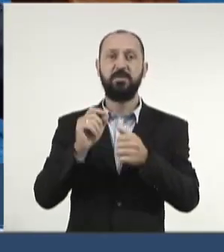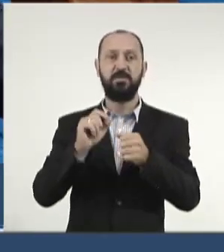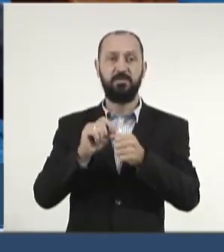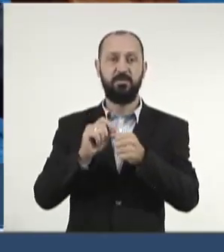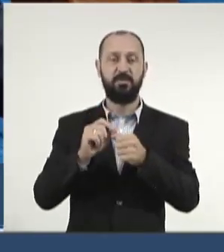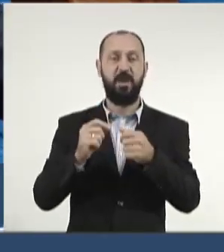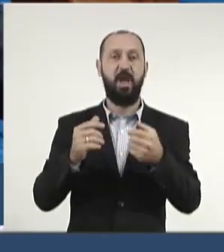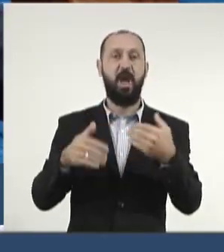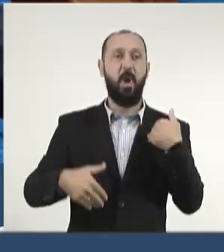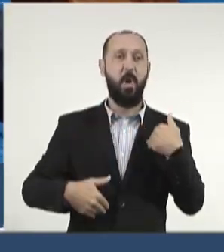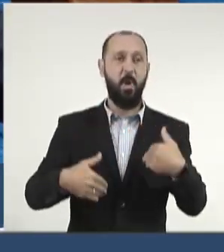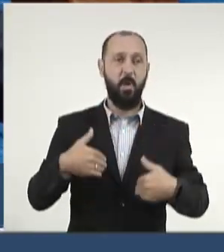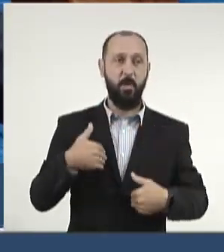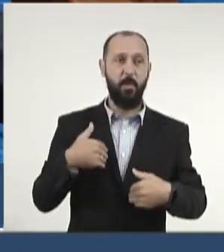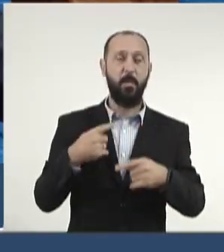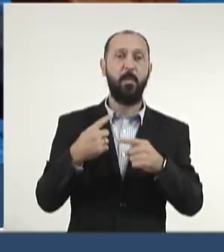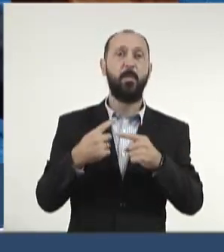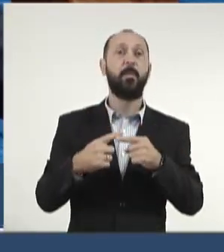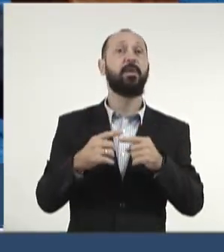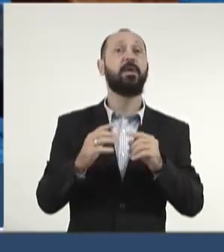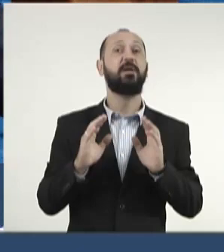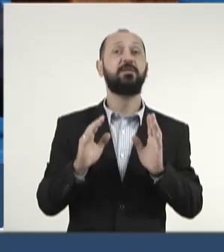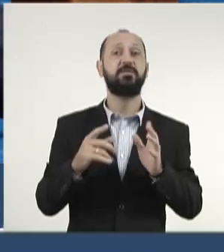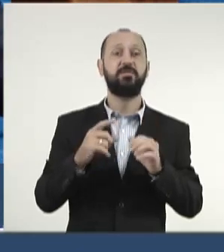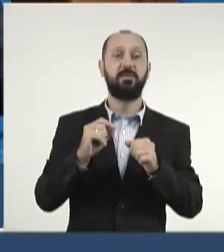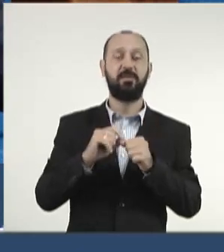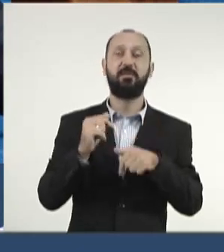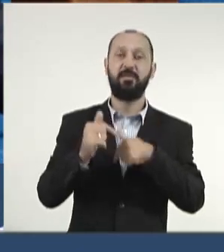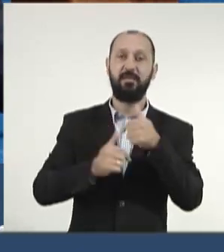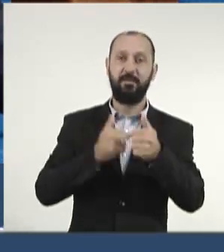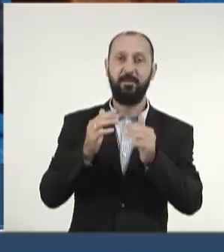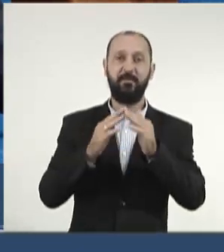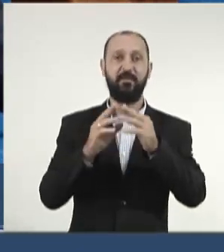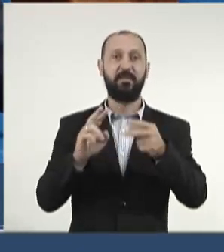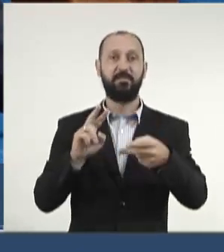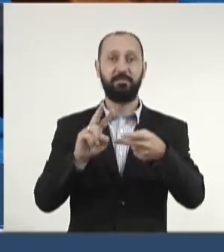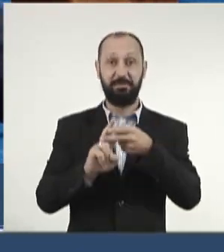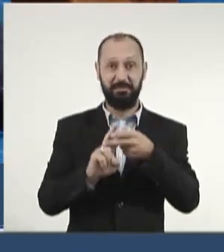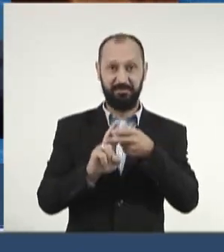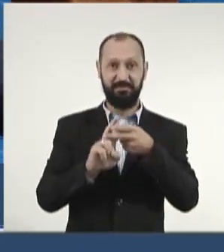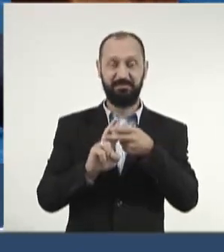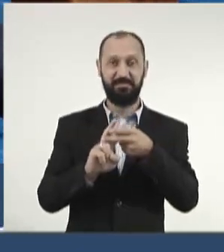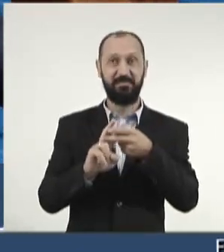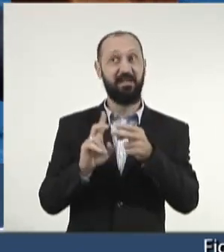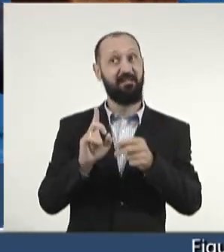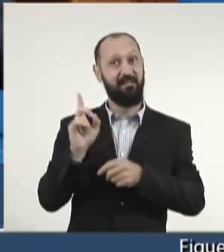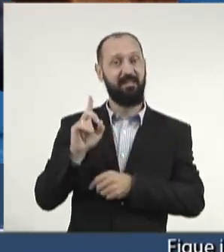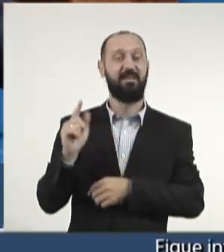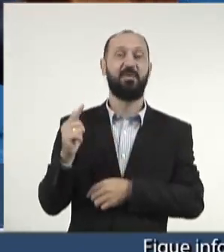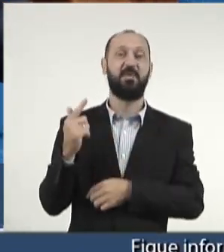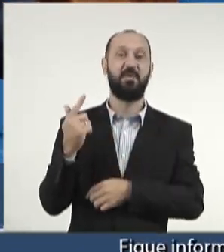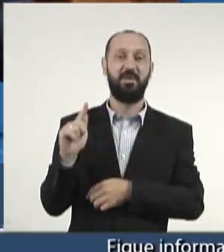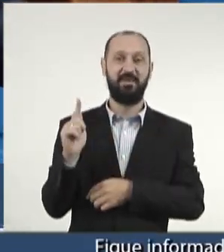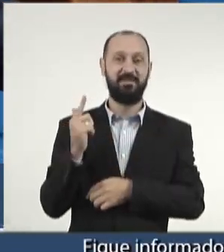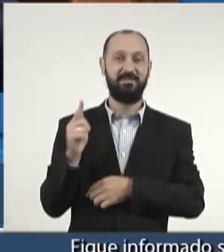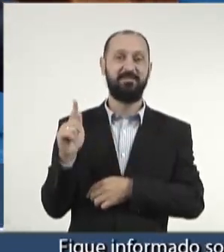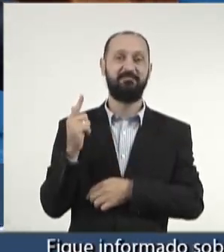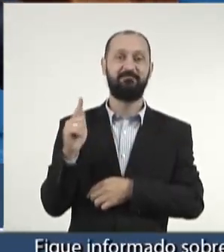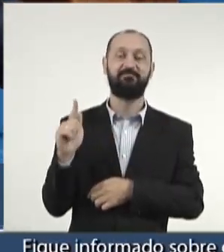de aptidão física, porque ele era agente penitenciário no estado de Goiás.